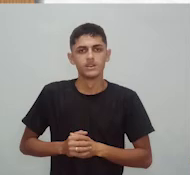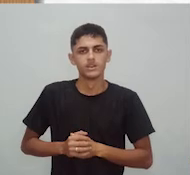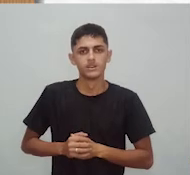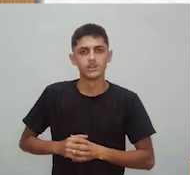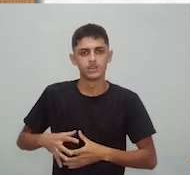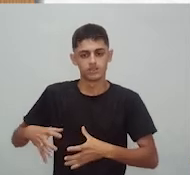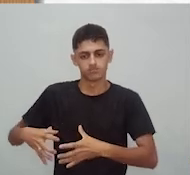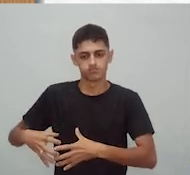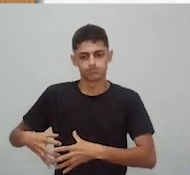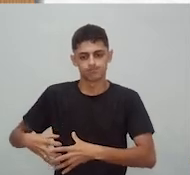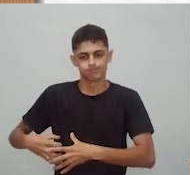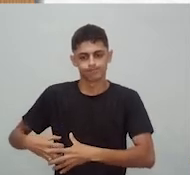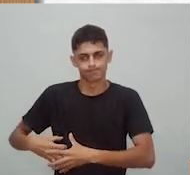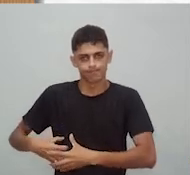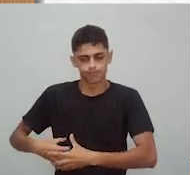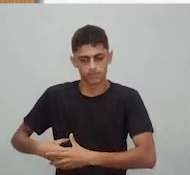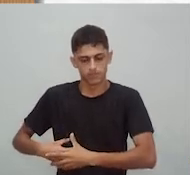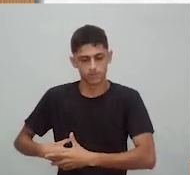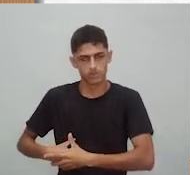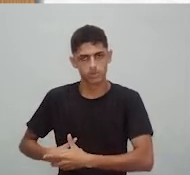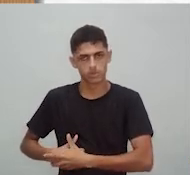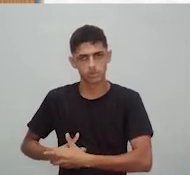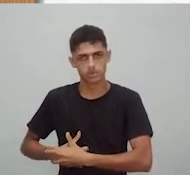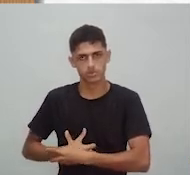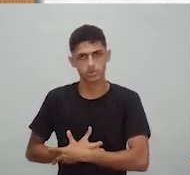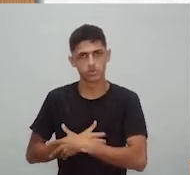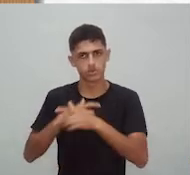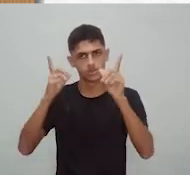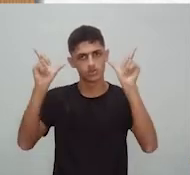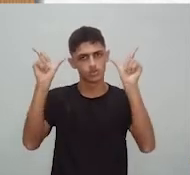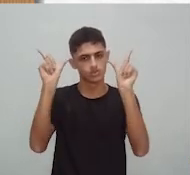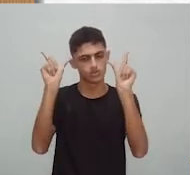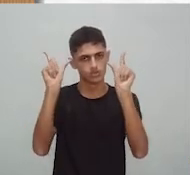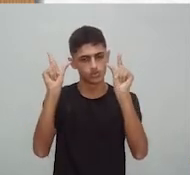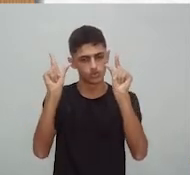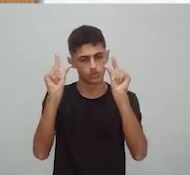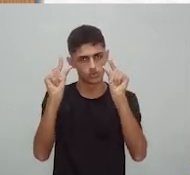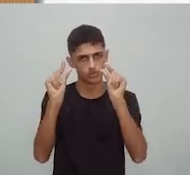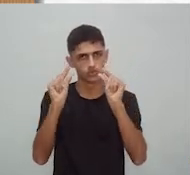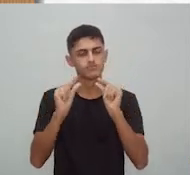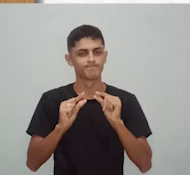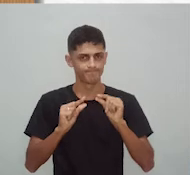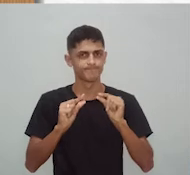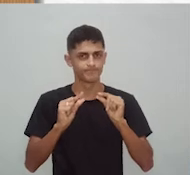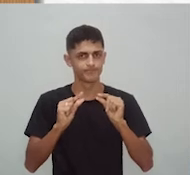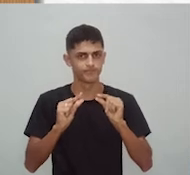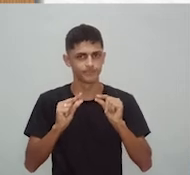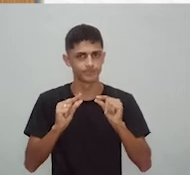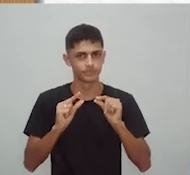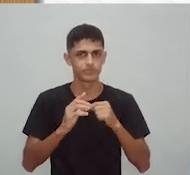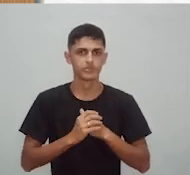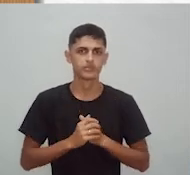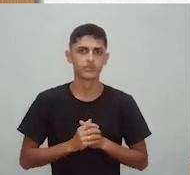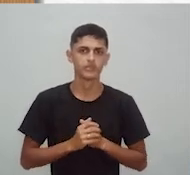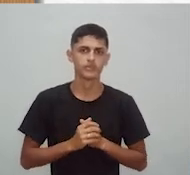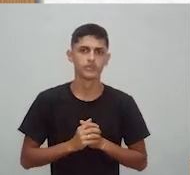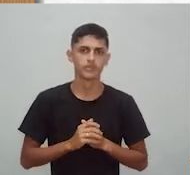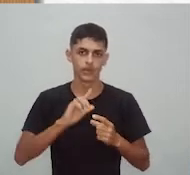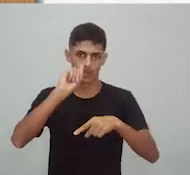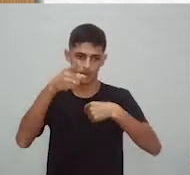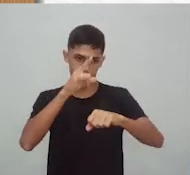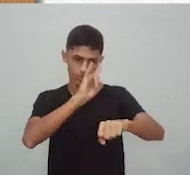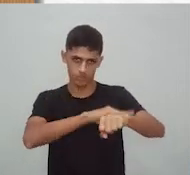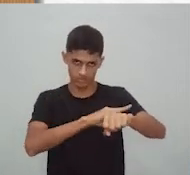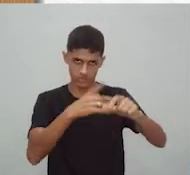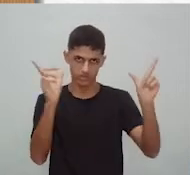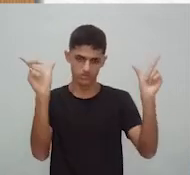estresse para a nossa bexiga, então ela quer liberar o xixi. Então, ela passa aí por esse momento de estresse e depois, quando o xixi acaba, nosso organismo